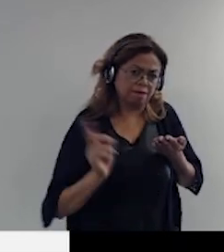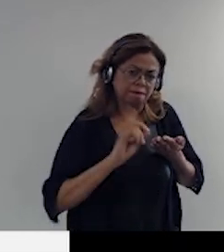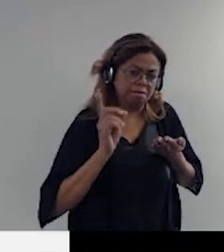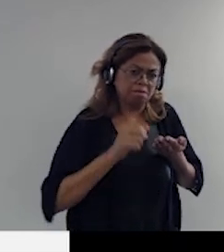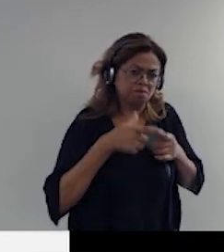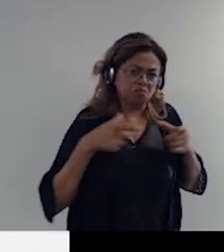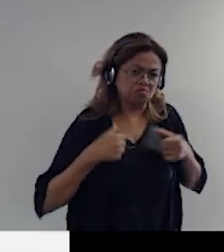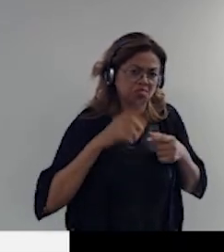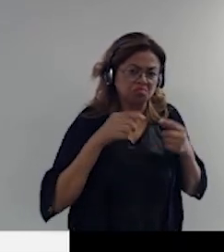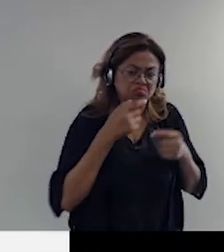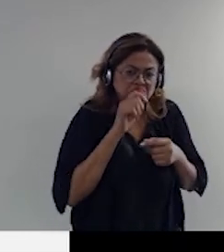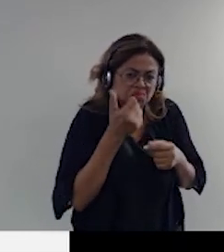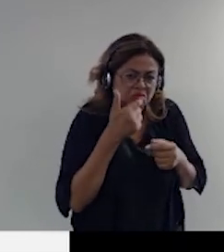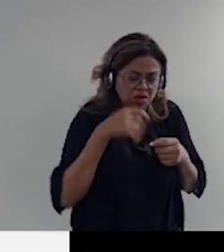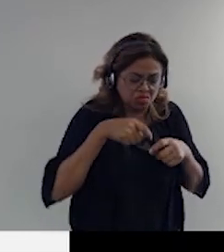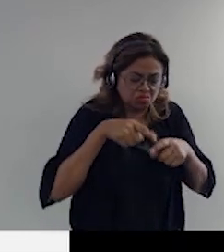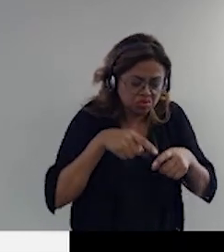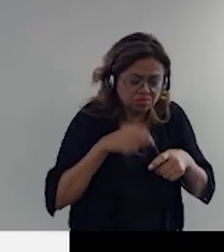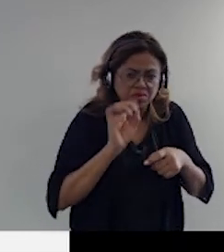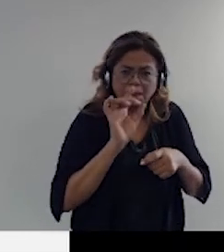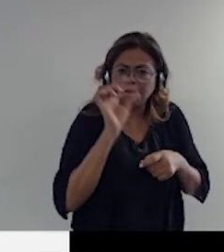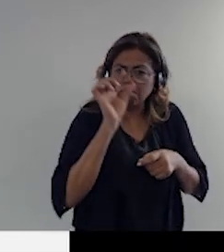um tropecinho, nem